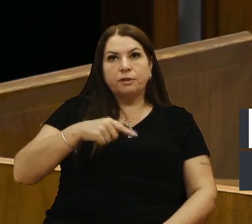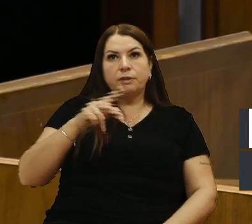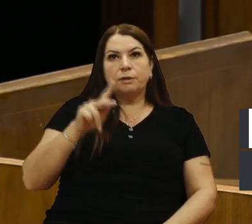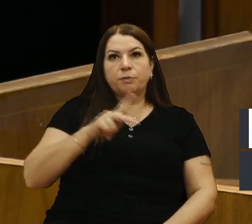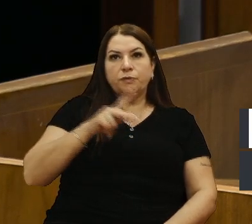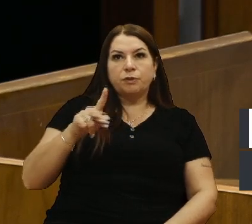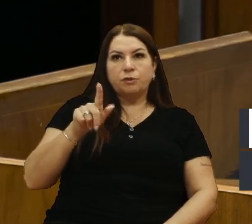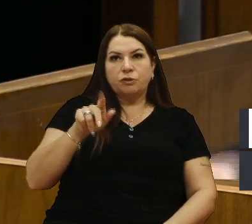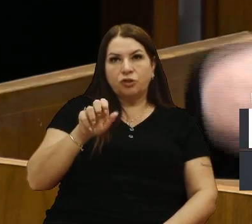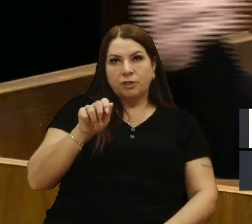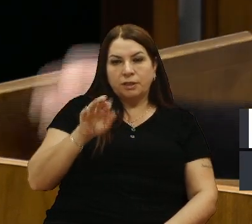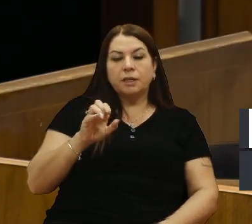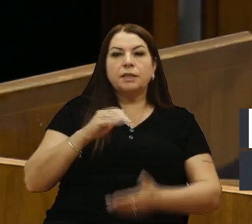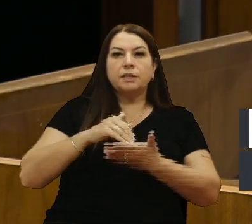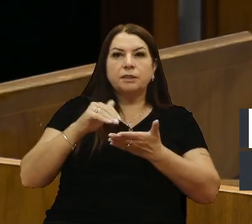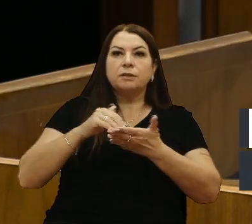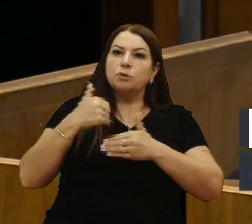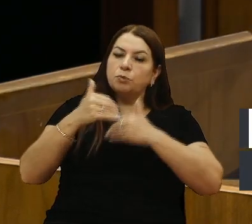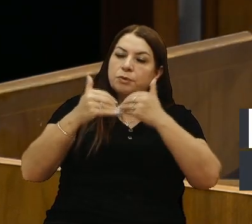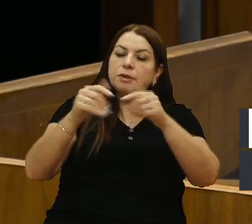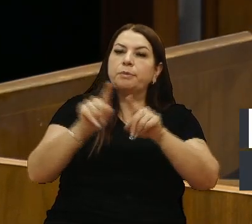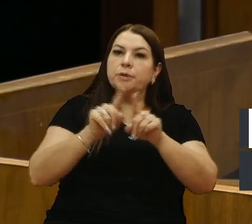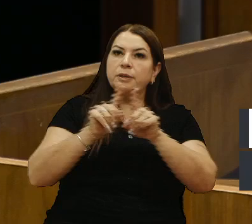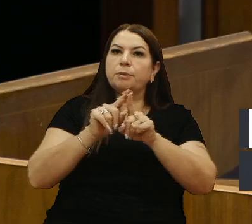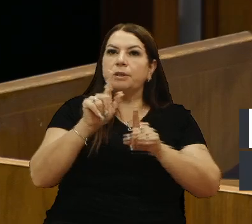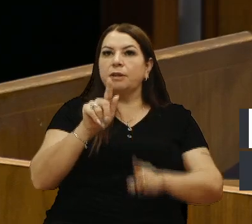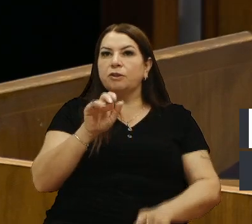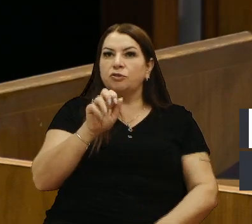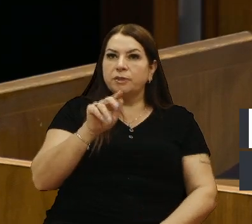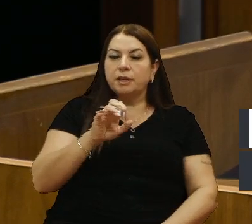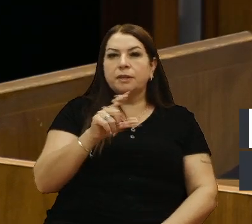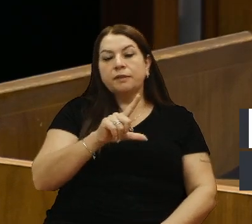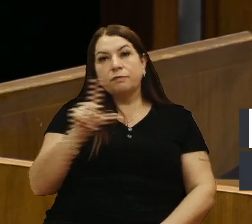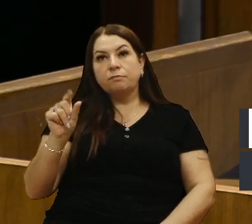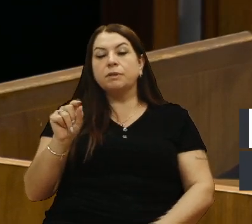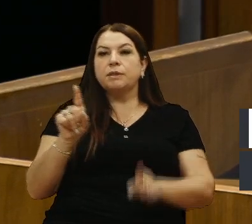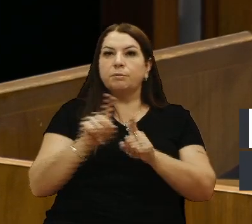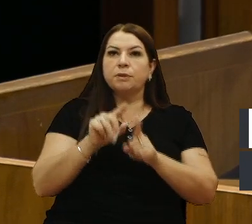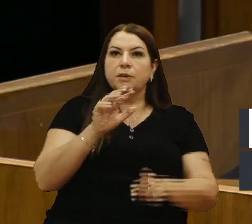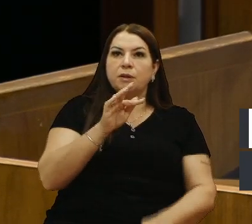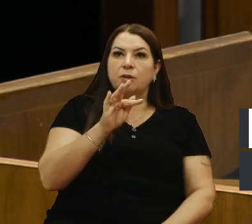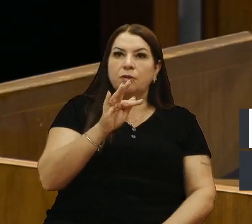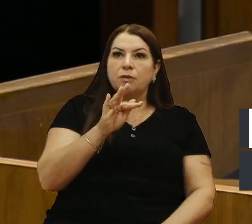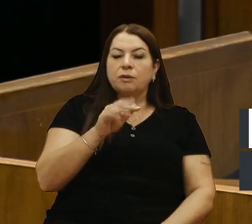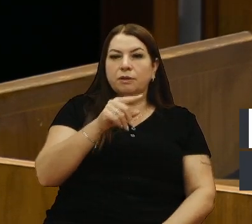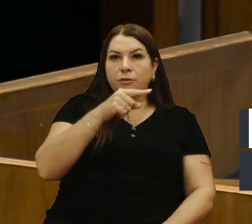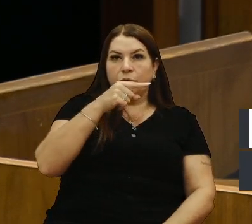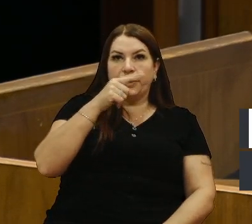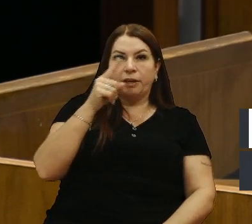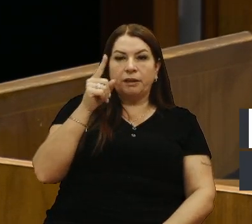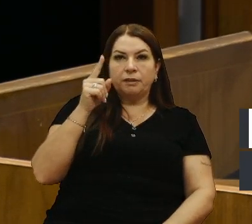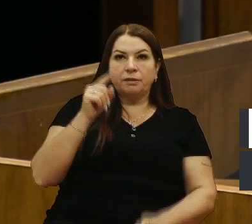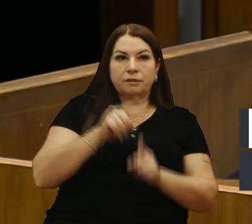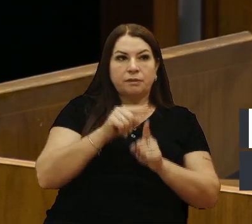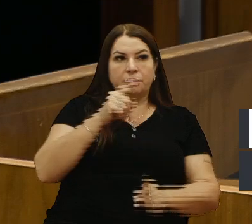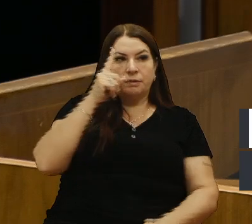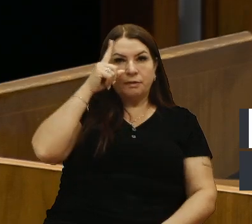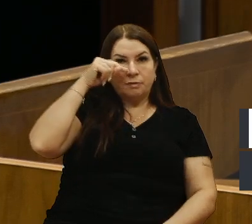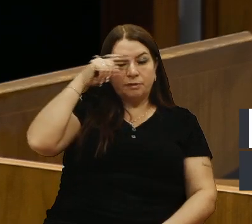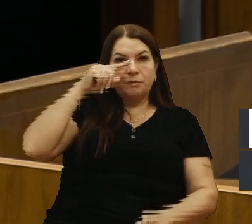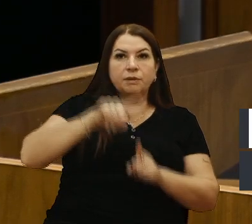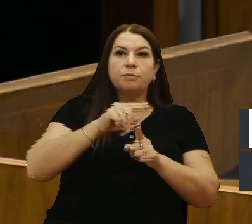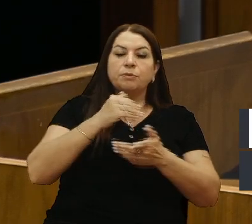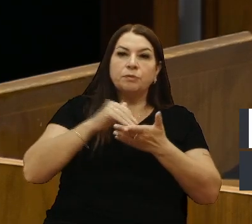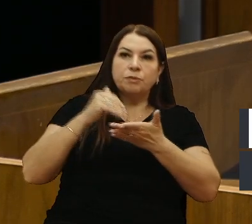como secretária. No decorrer do tempo, a Gisele teve que se ausentar, o Fábio Carnezella, representante da imprensa, é o nosso